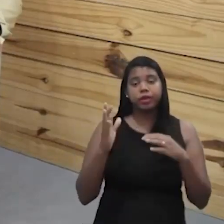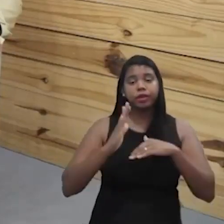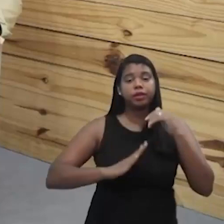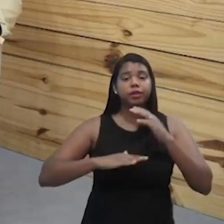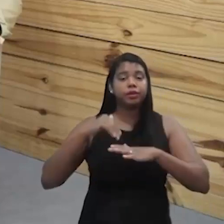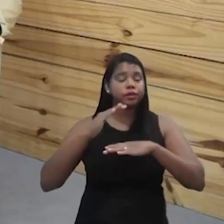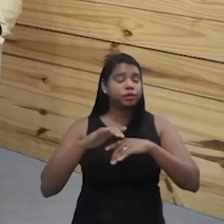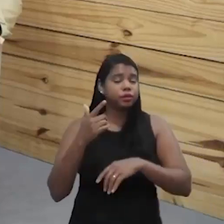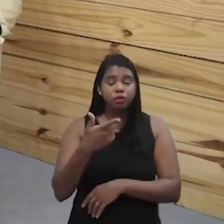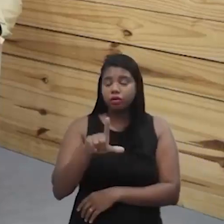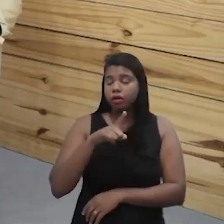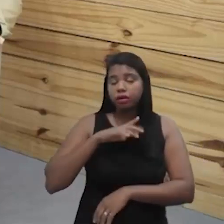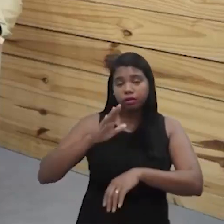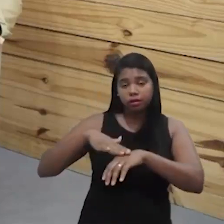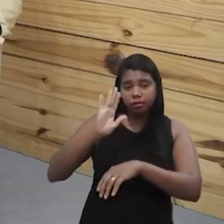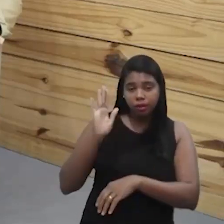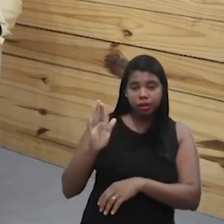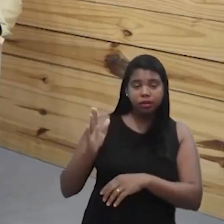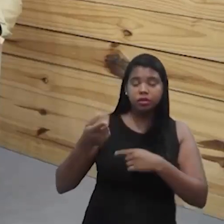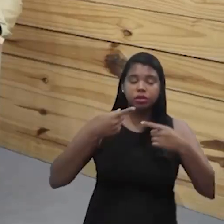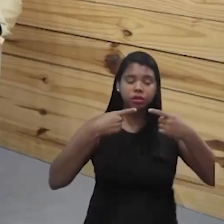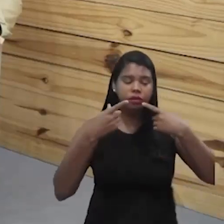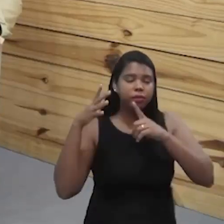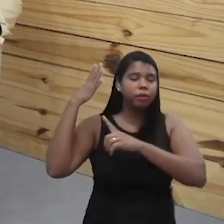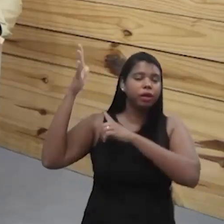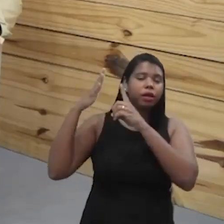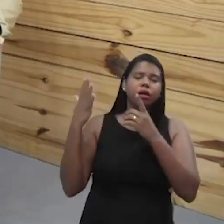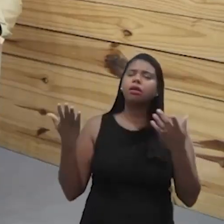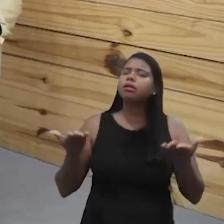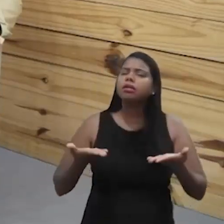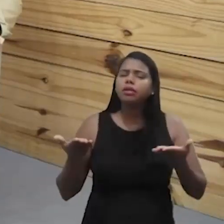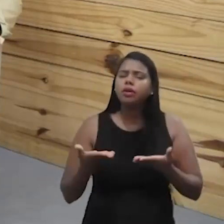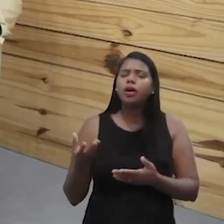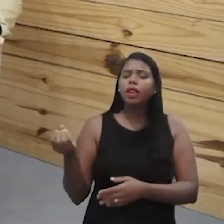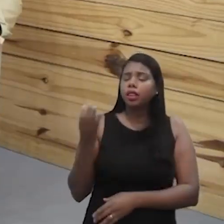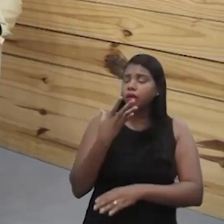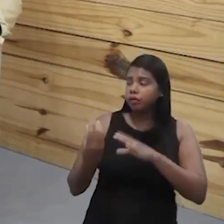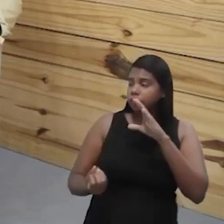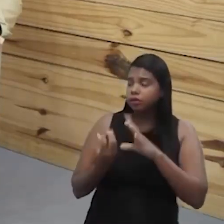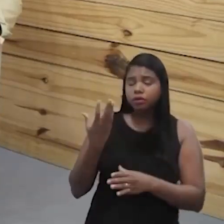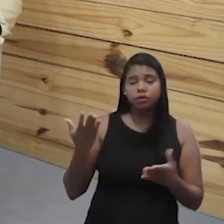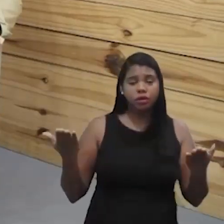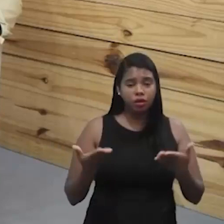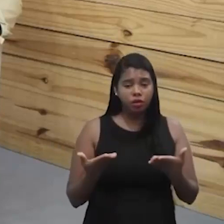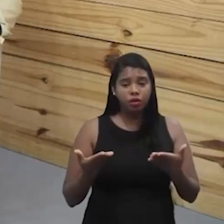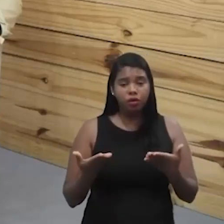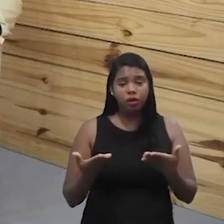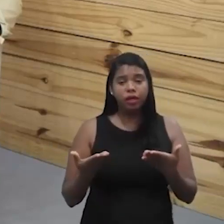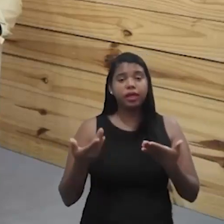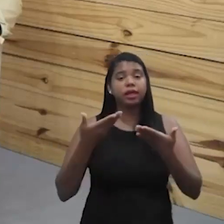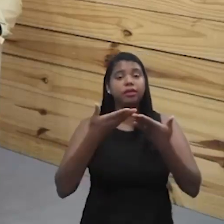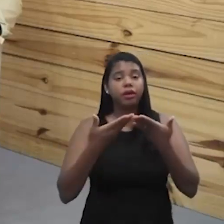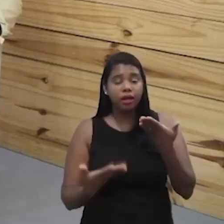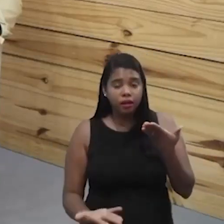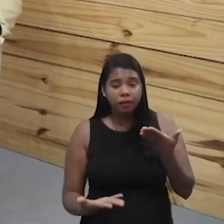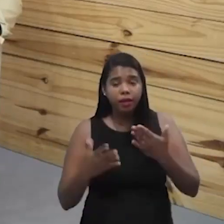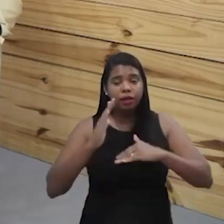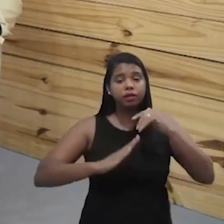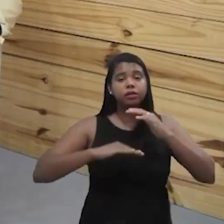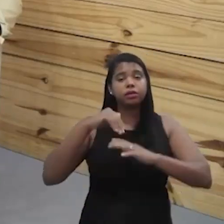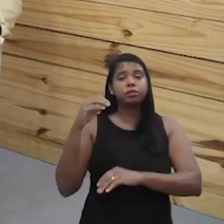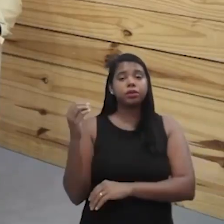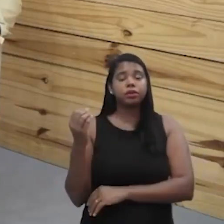outro evento que a gente participou. E quais são essas profissões aí que hoje vão deixar de surgir para dar lugar a essas